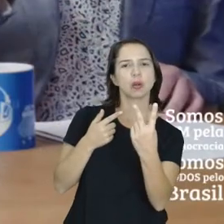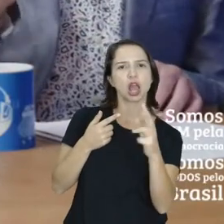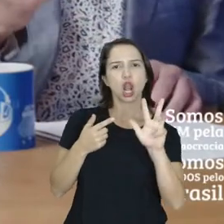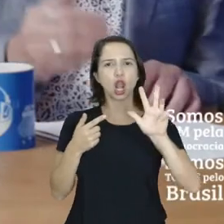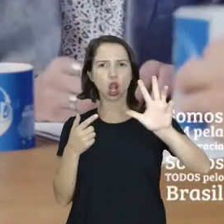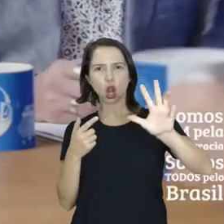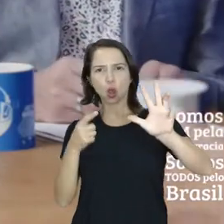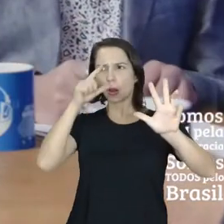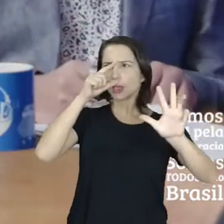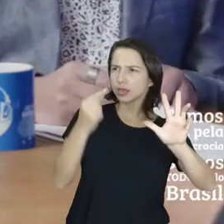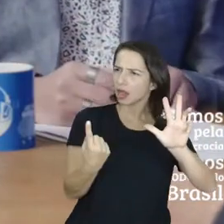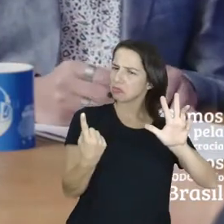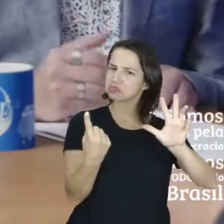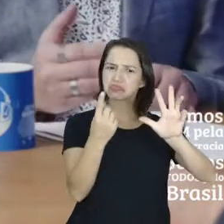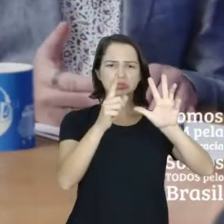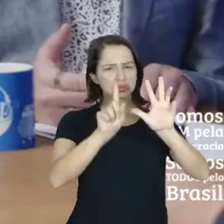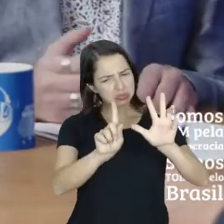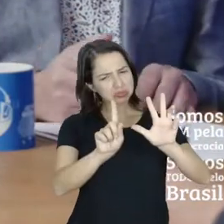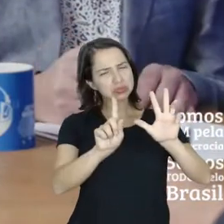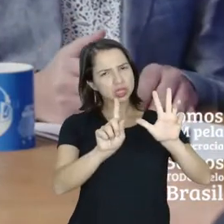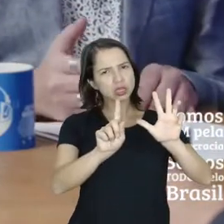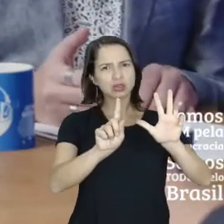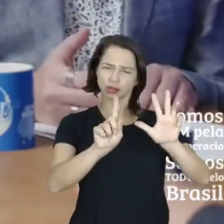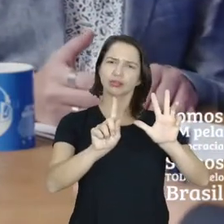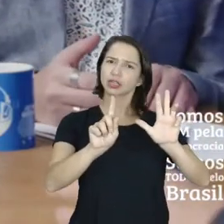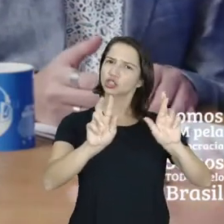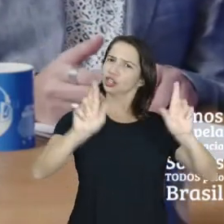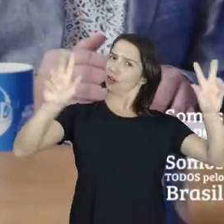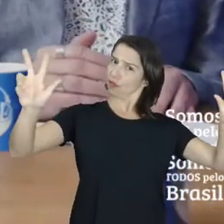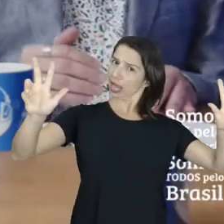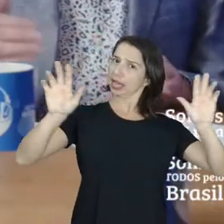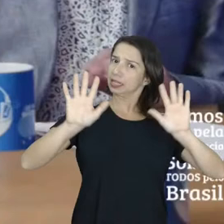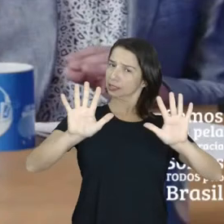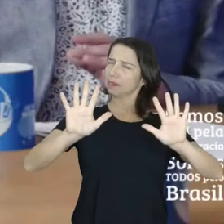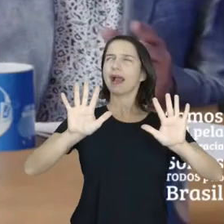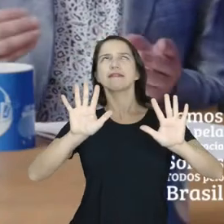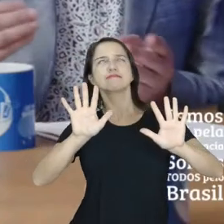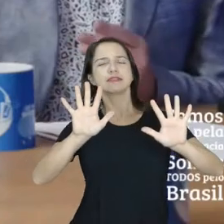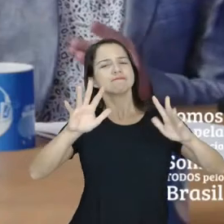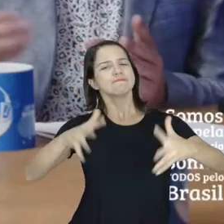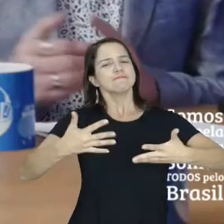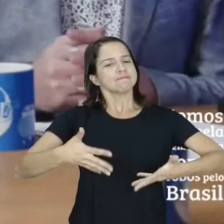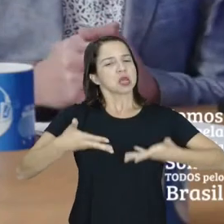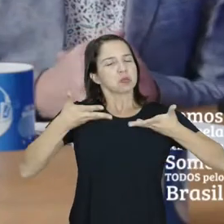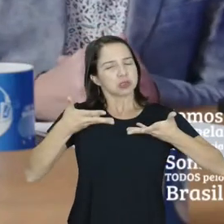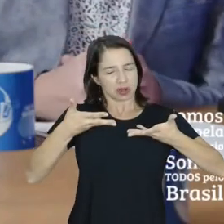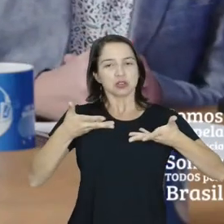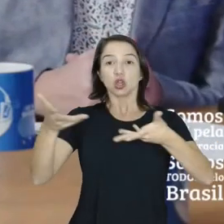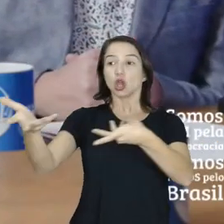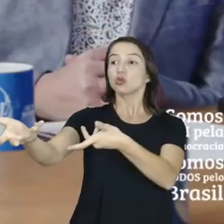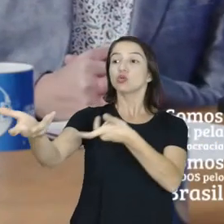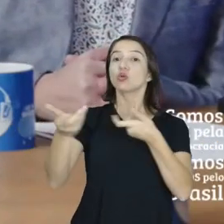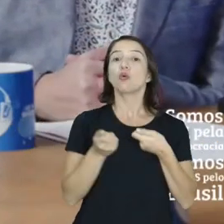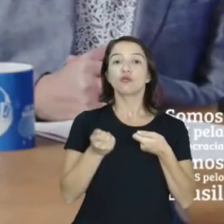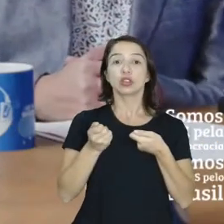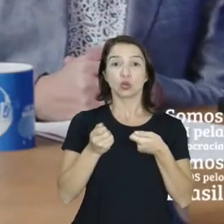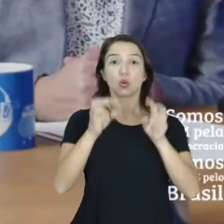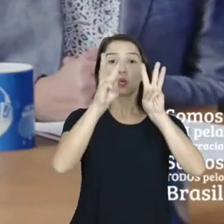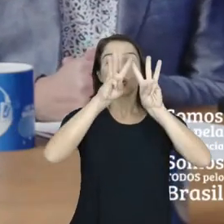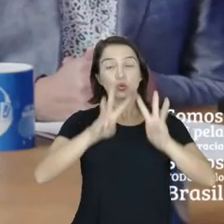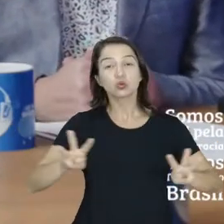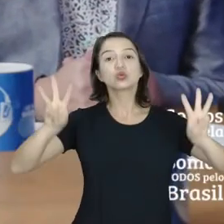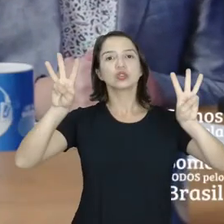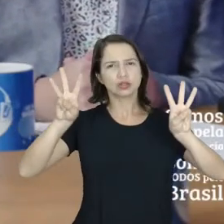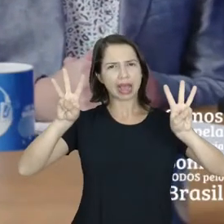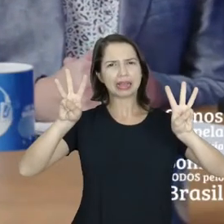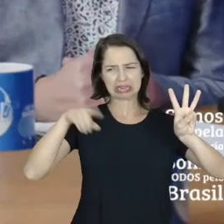convidar um agora amigo e parceiro, mas um site que ao longo dos anos aí a gente